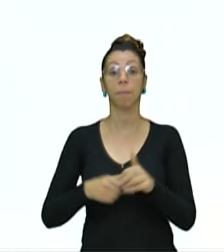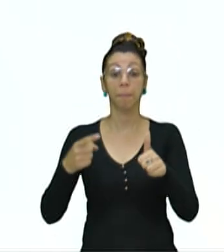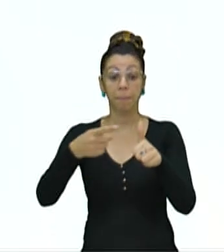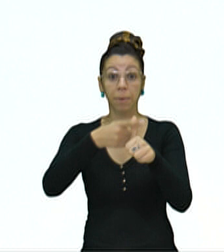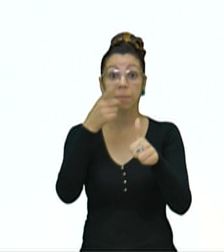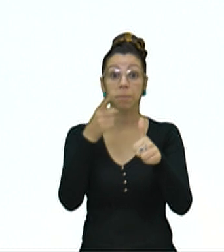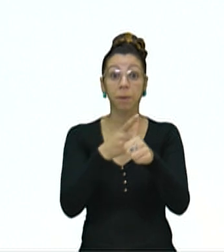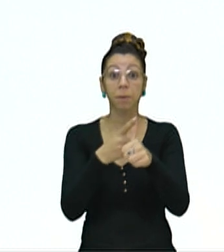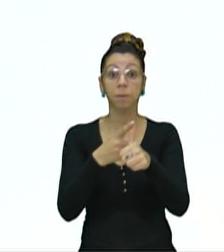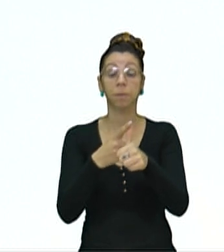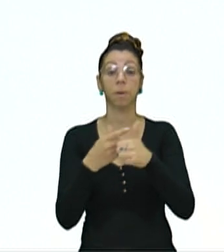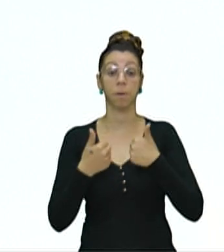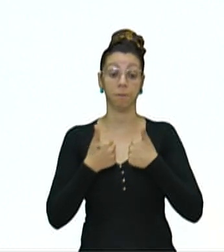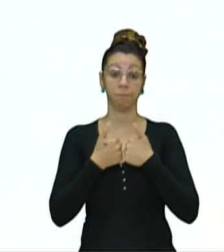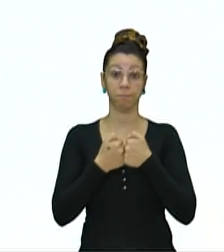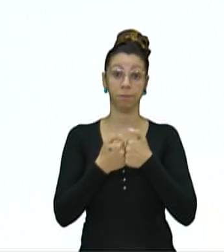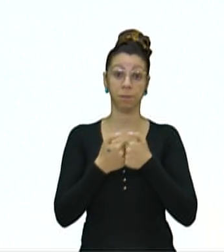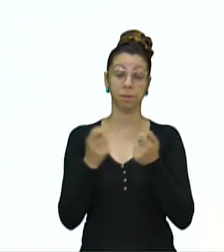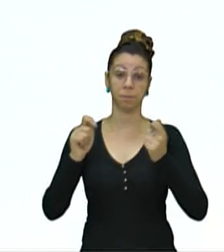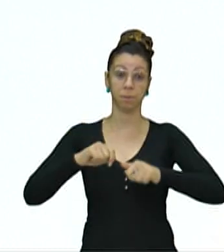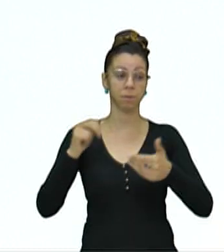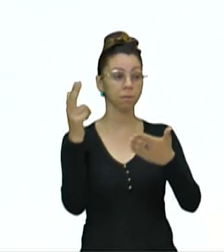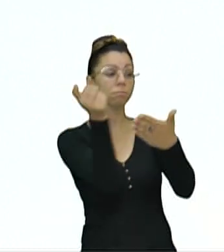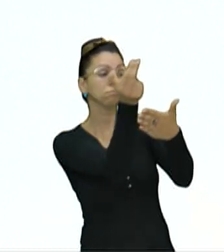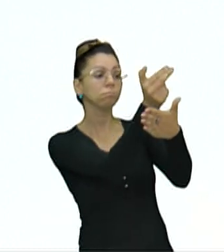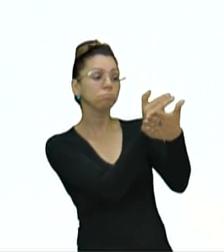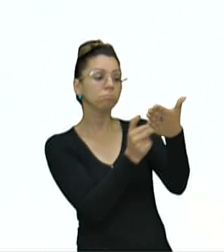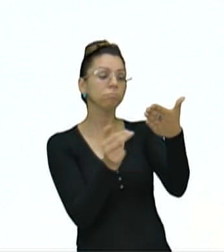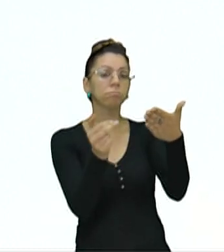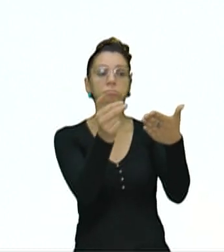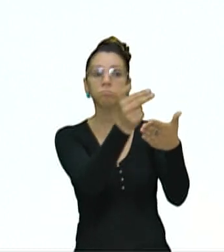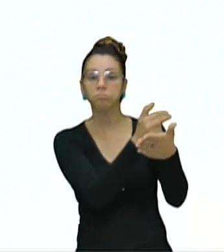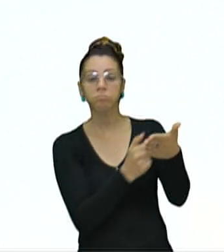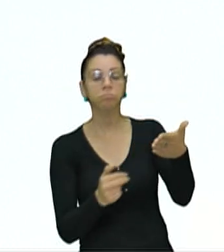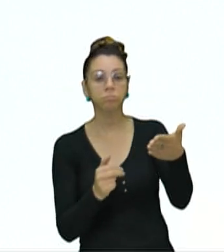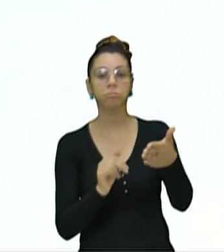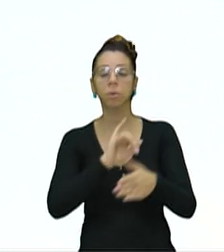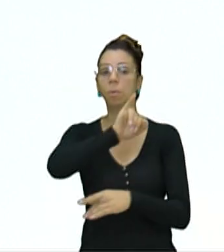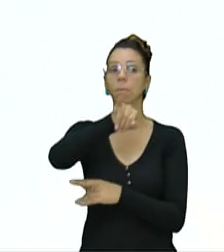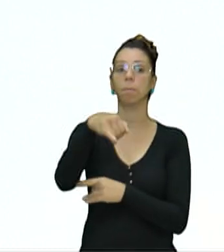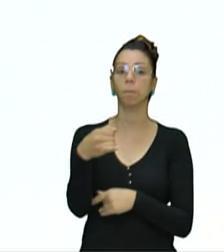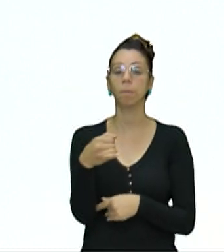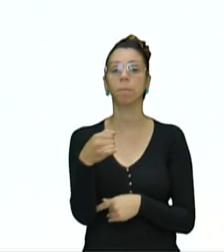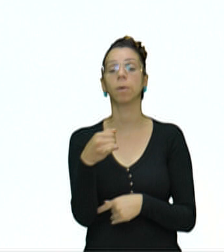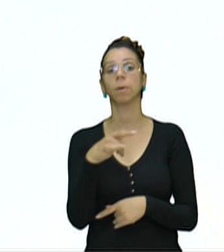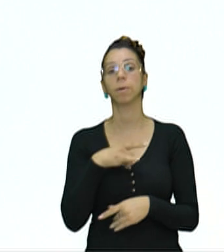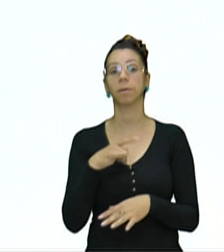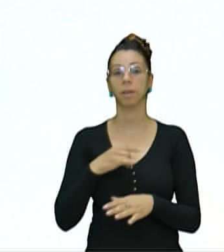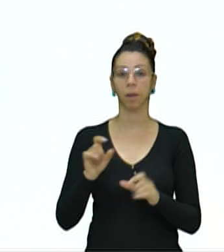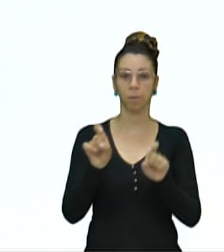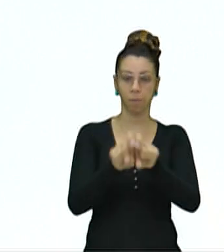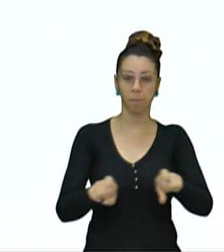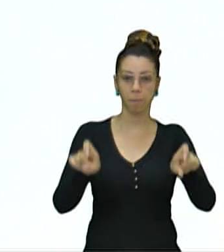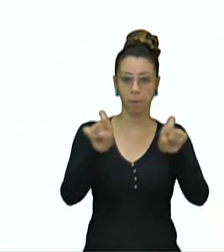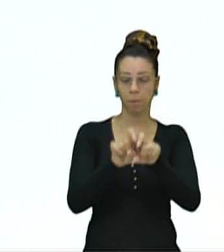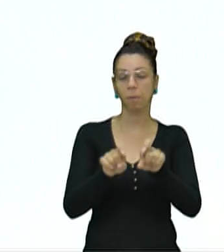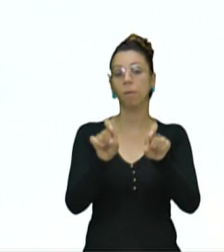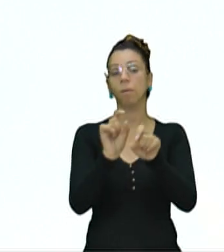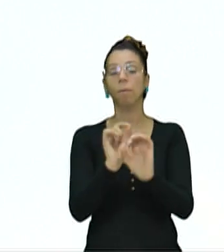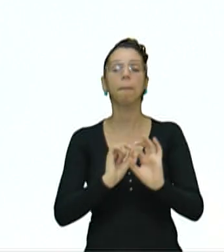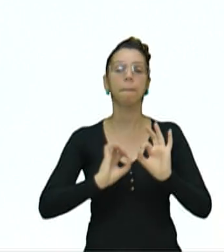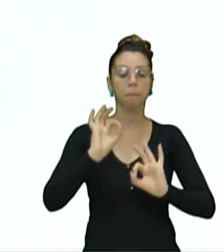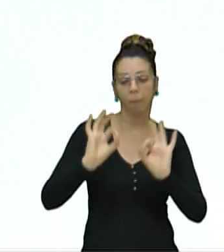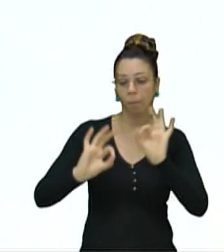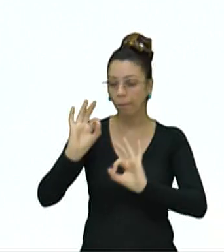desenha. Tem que desenhar, certo? Então é importante dar uma desenhadinha aqui, ó. Eu aproveitei o desenho, eu tenho o computador, tenho as coisas todas de informática, eu posso